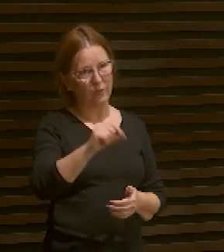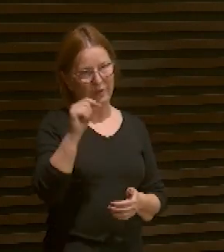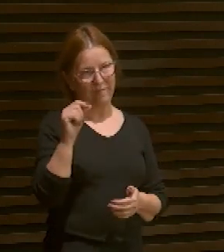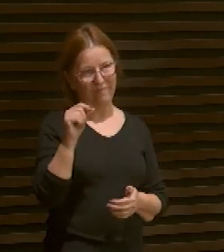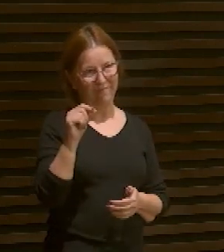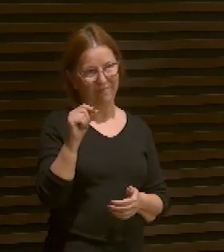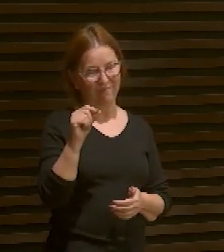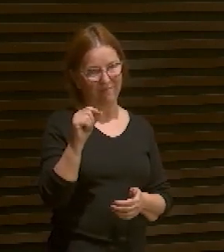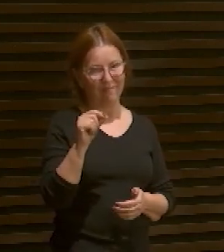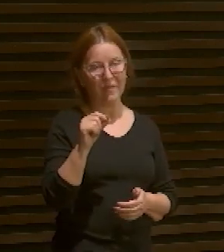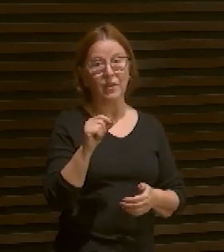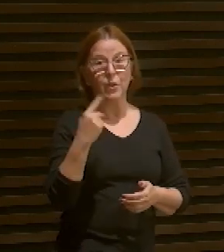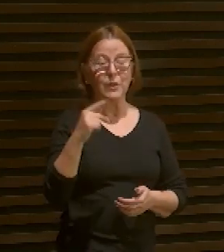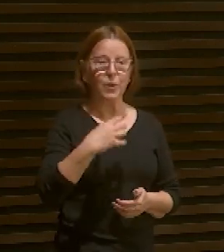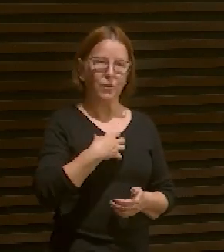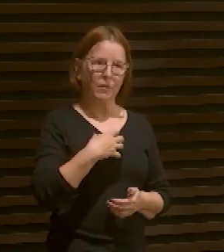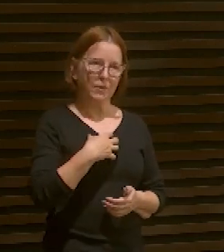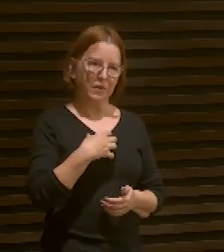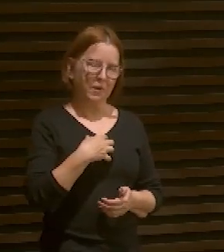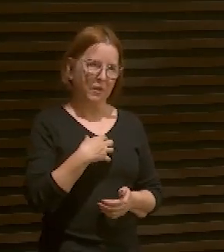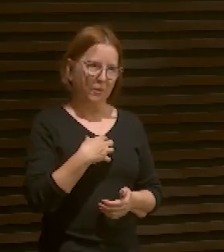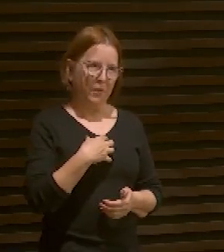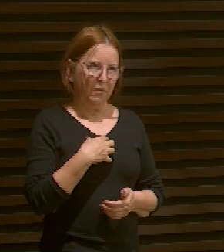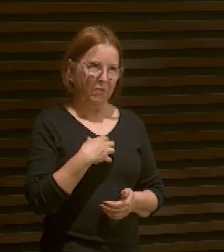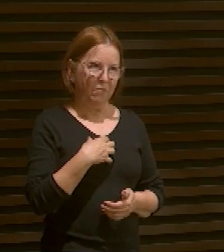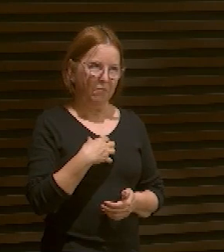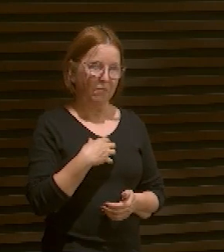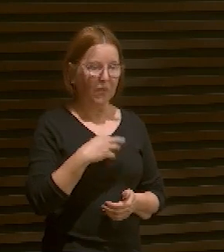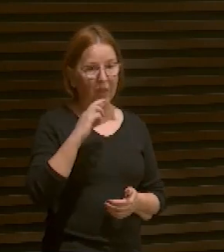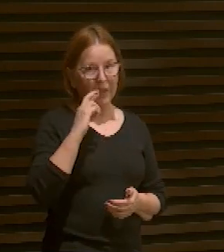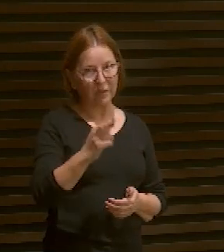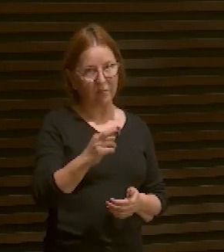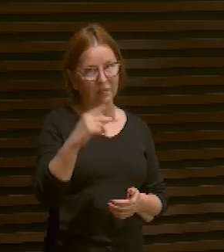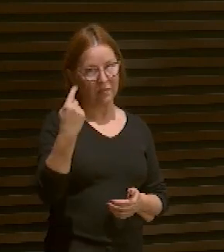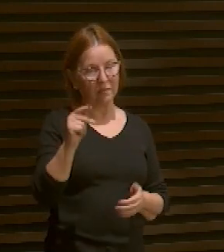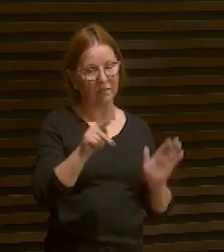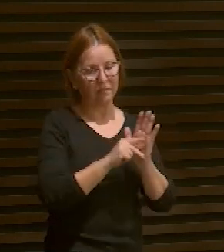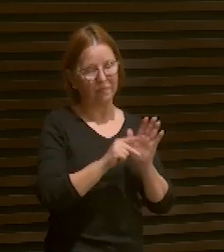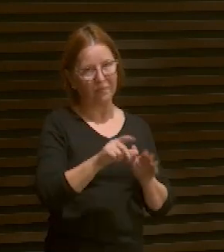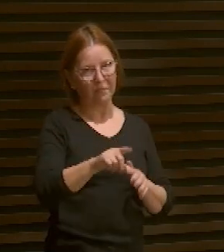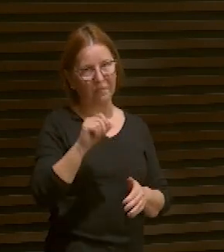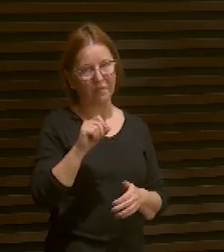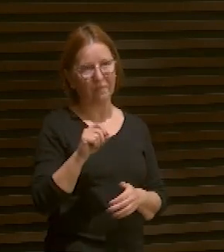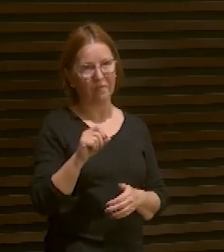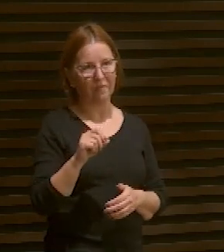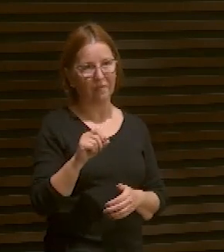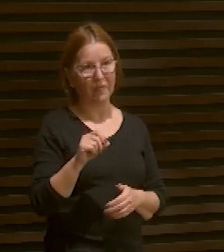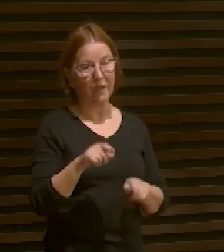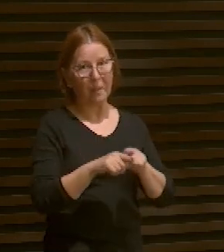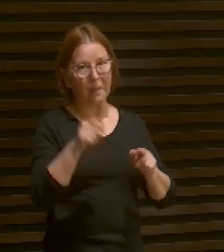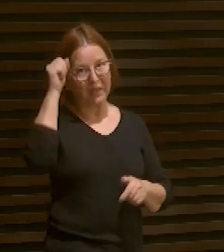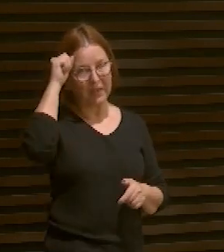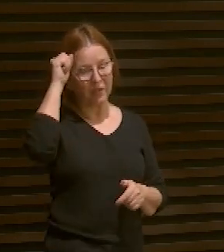seu comportamento passou a ser resultado da sua escolha. E como o homem fez a escolha